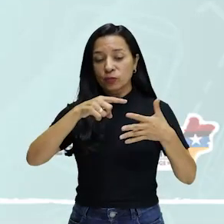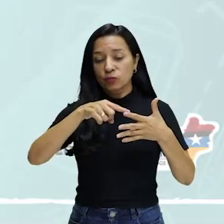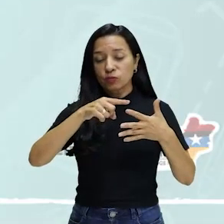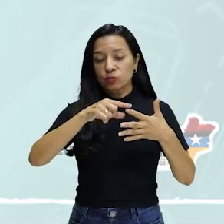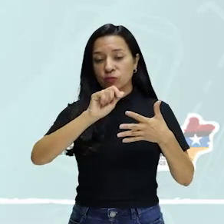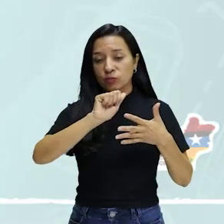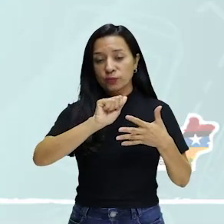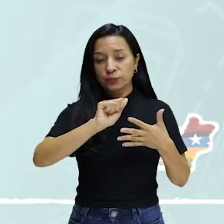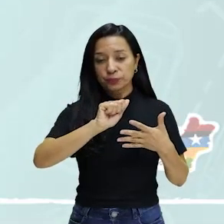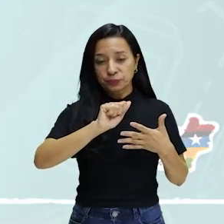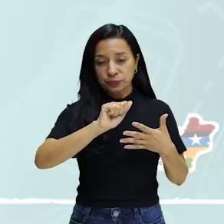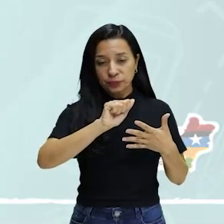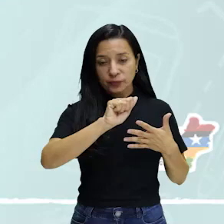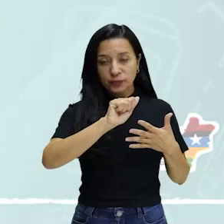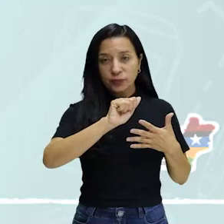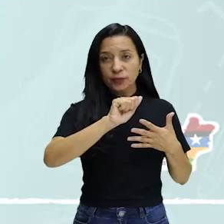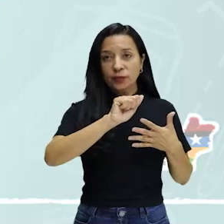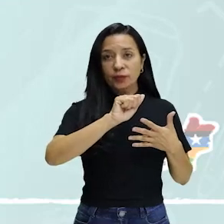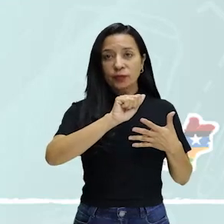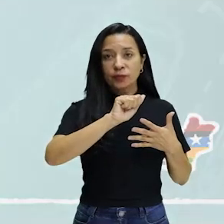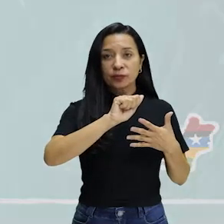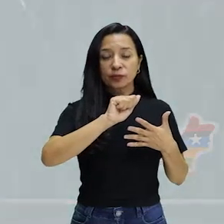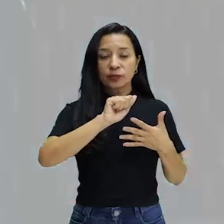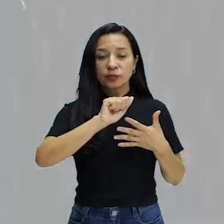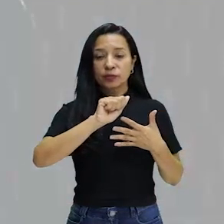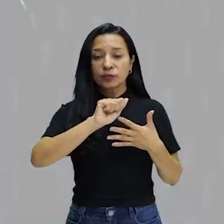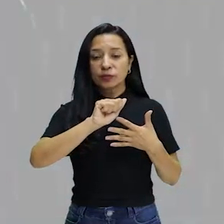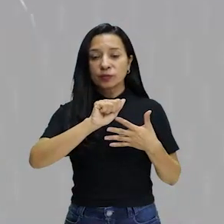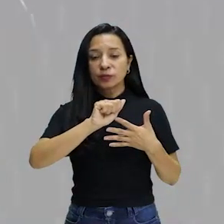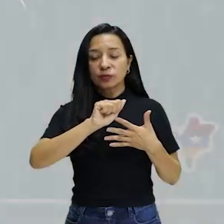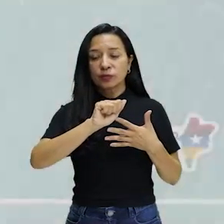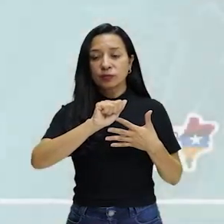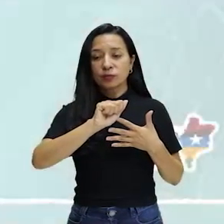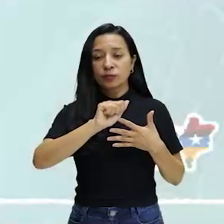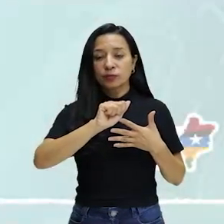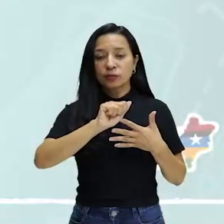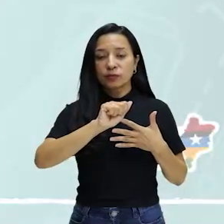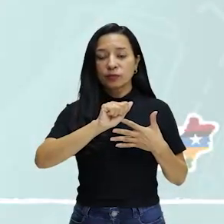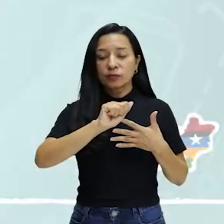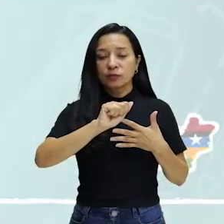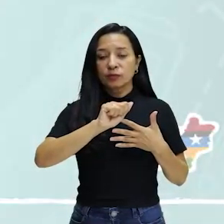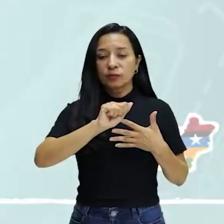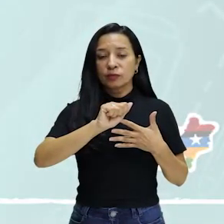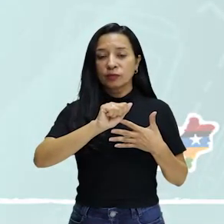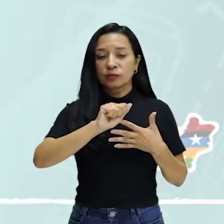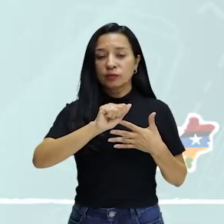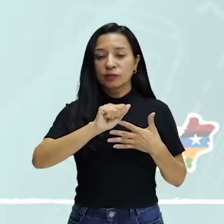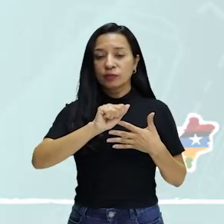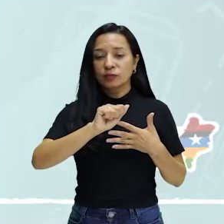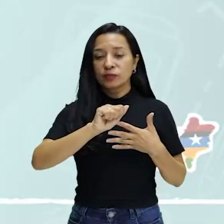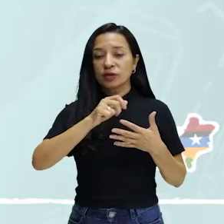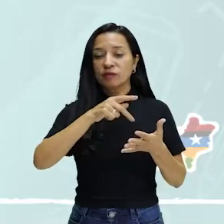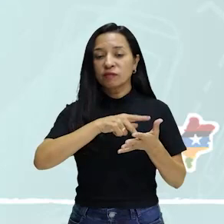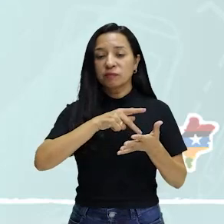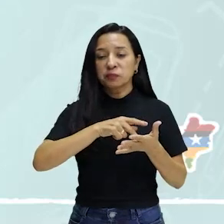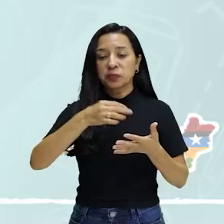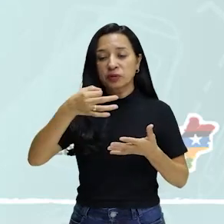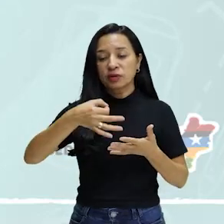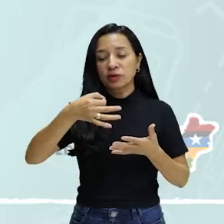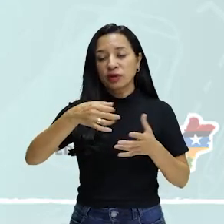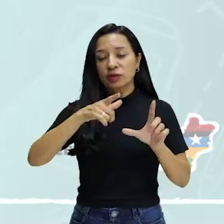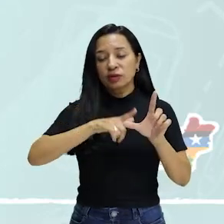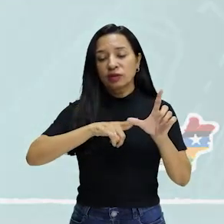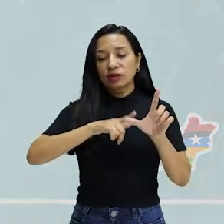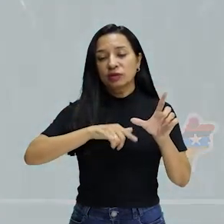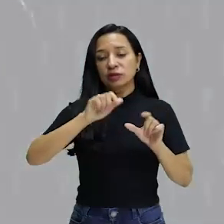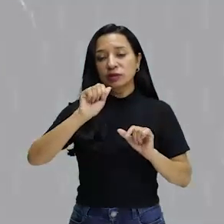nas folhas, e sua função é realizar a transpiração. De cara, a gente já tem como resposta correta a letra